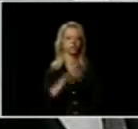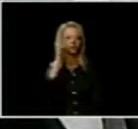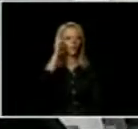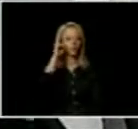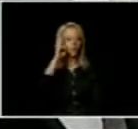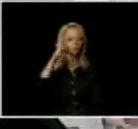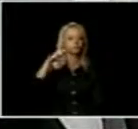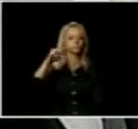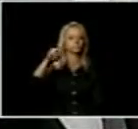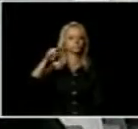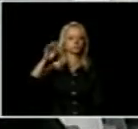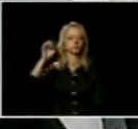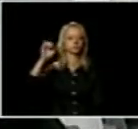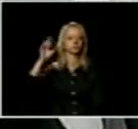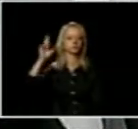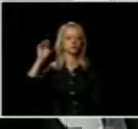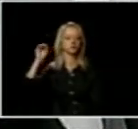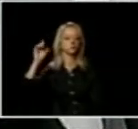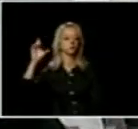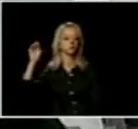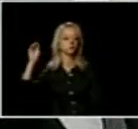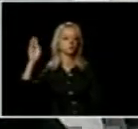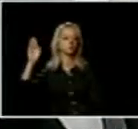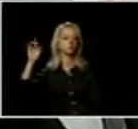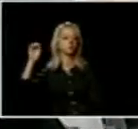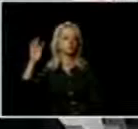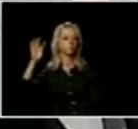da música de Celi Campelo